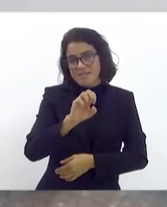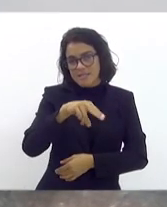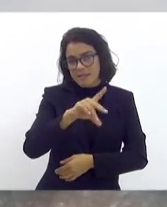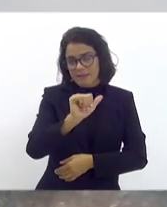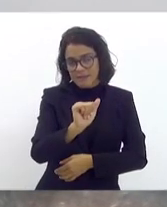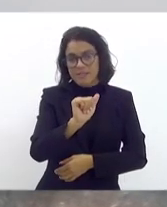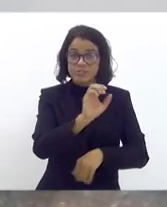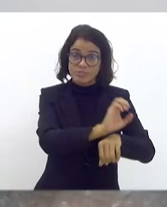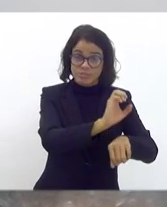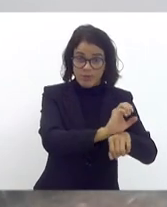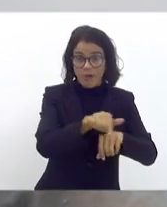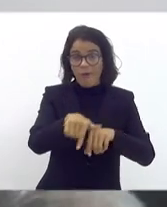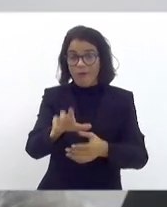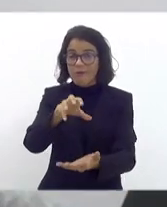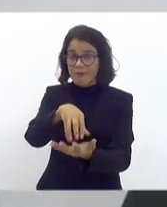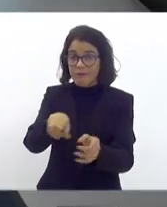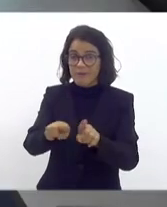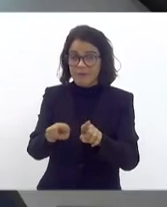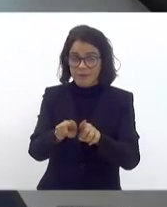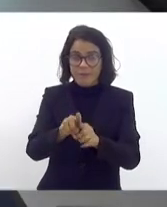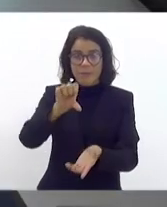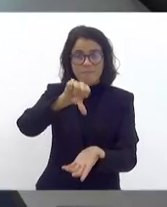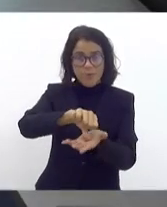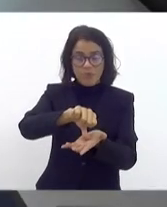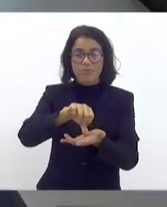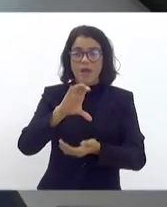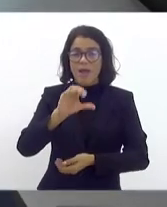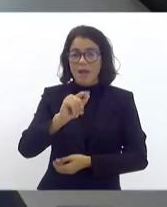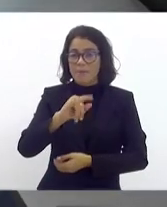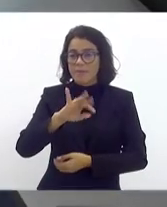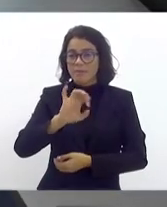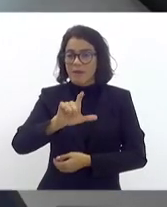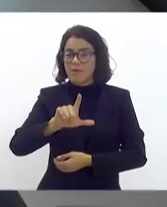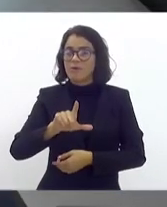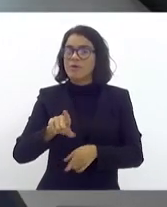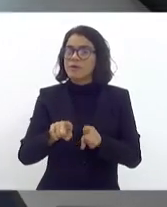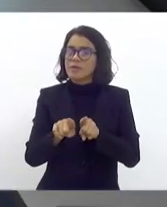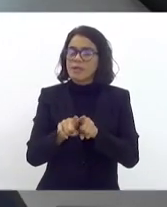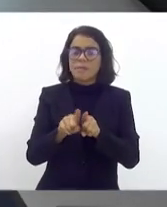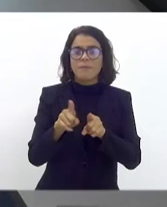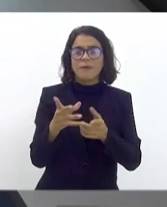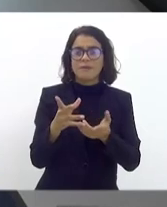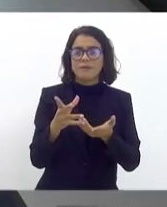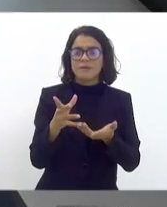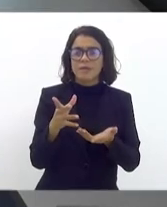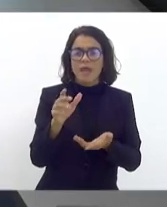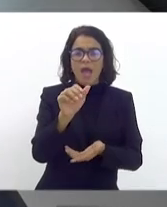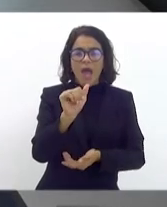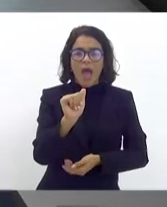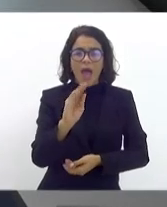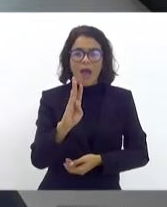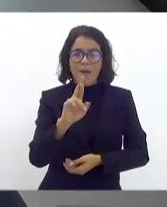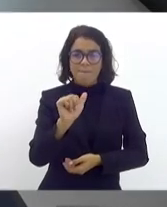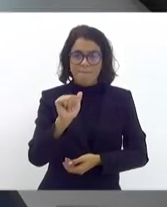a Secretaria de Fazenda da Capital. E as associações, presidente, associações como a Abramos, que o artista hoje,